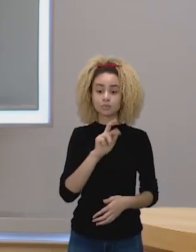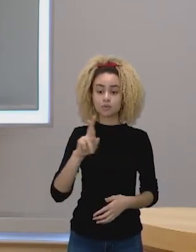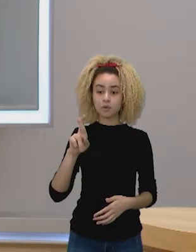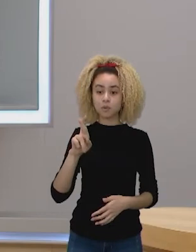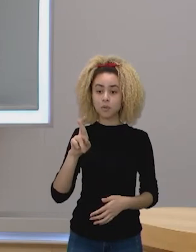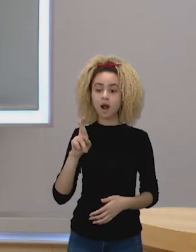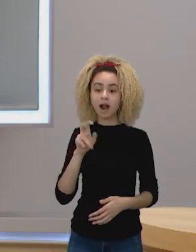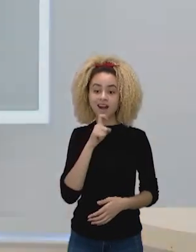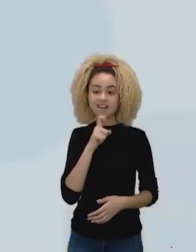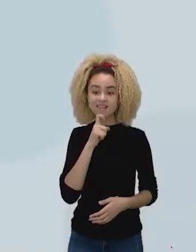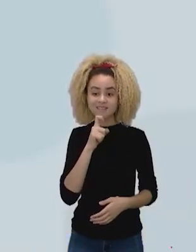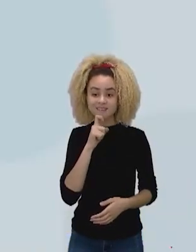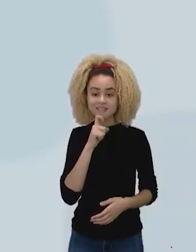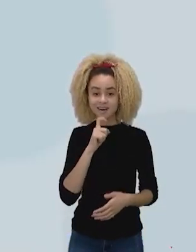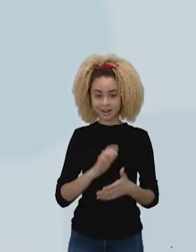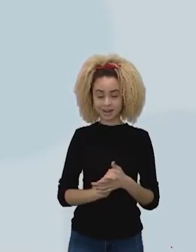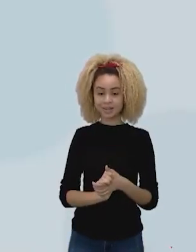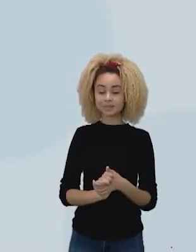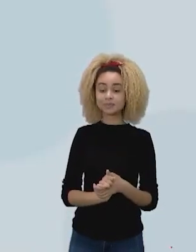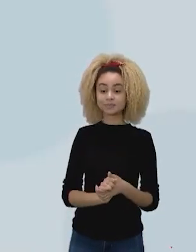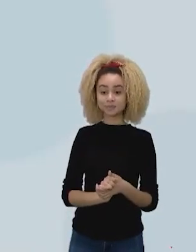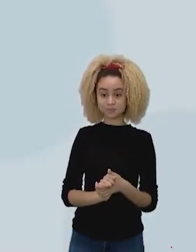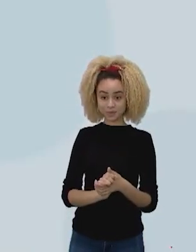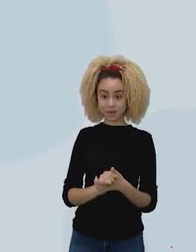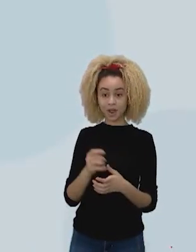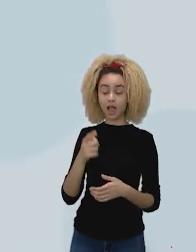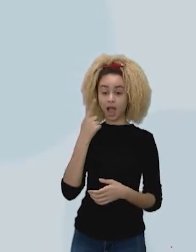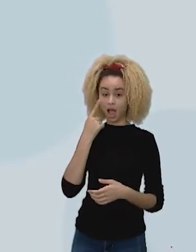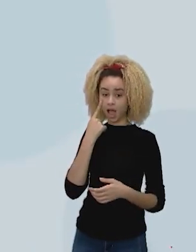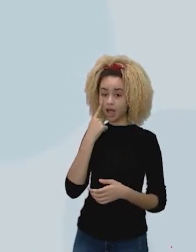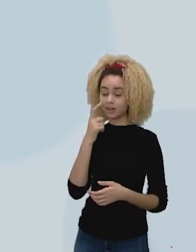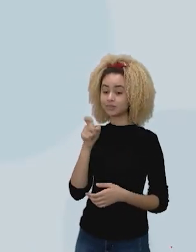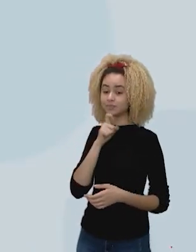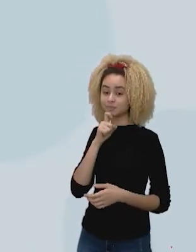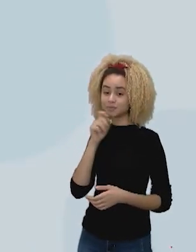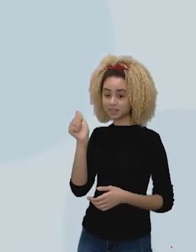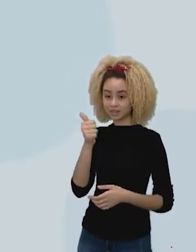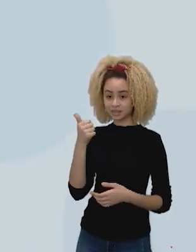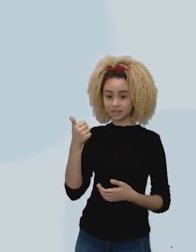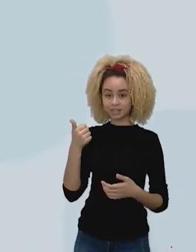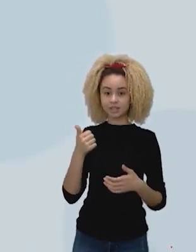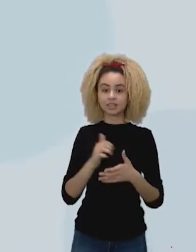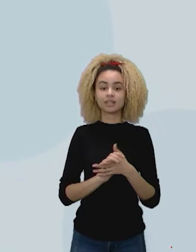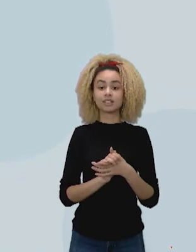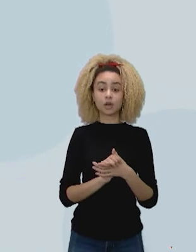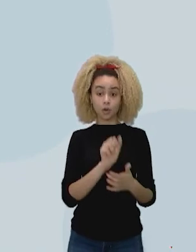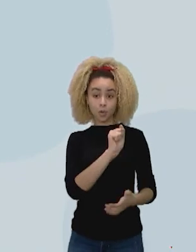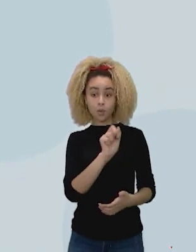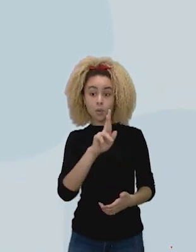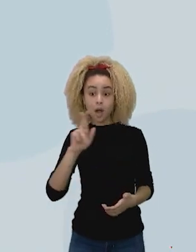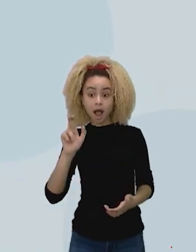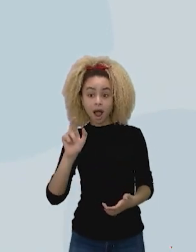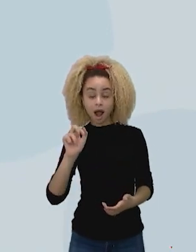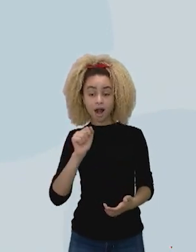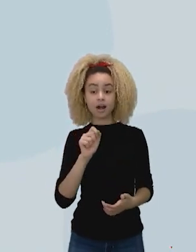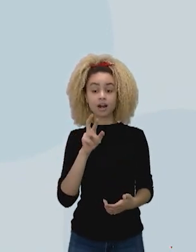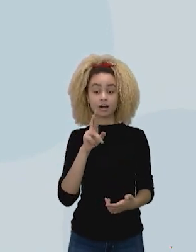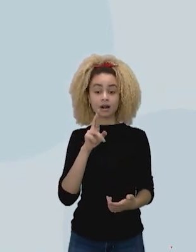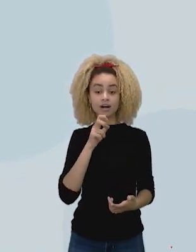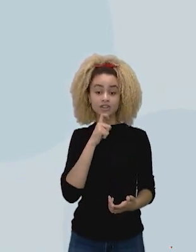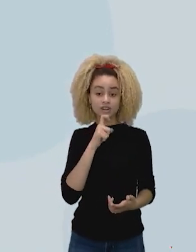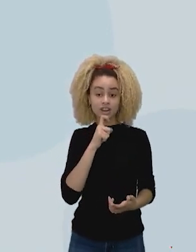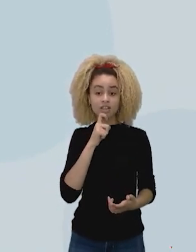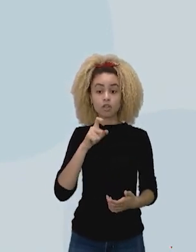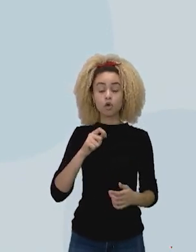está encerrando. Olha aí, a máquina frigorífica, né? O ar-condicionado, ele também usa ali um